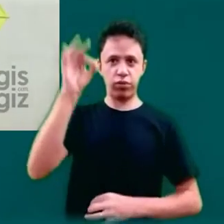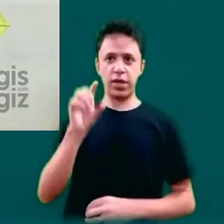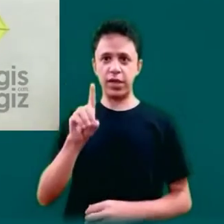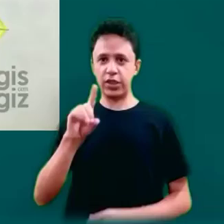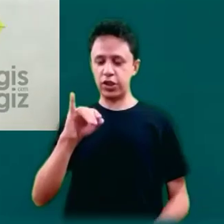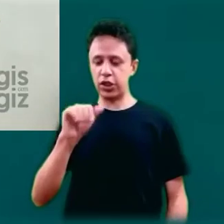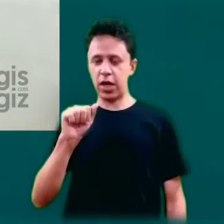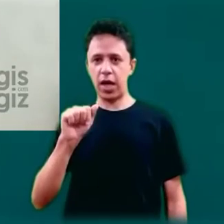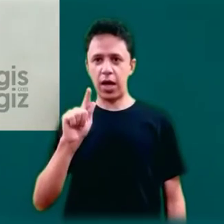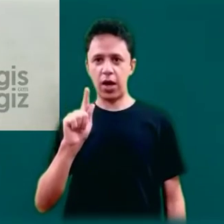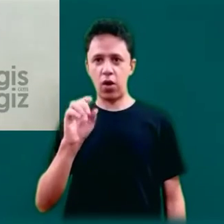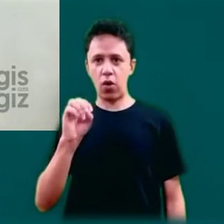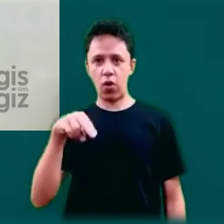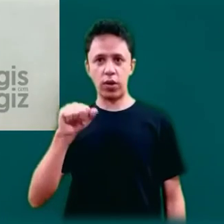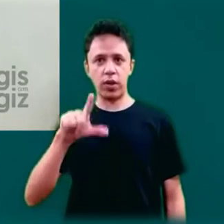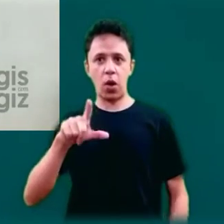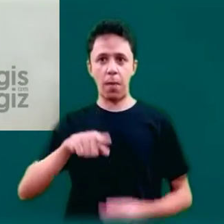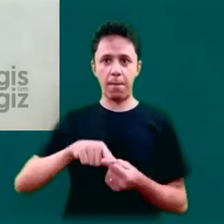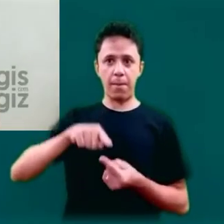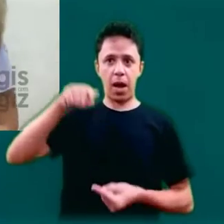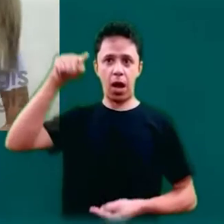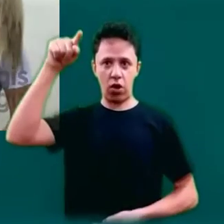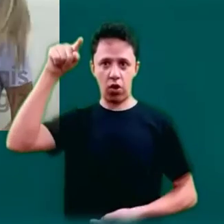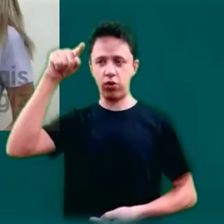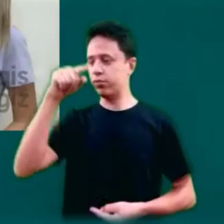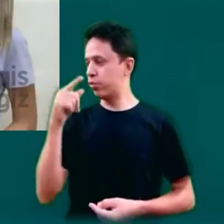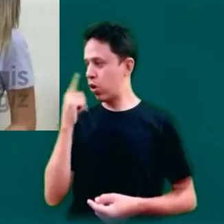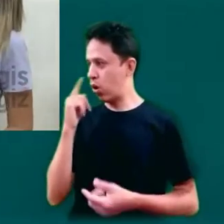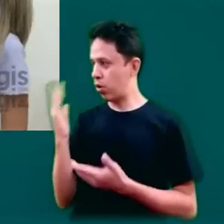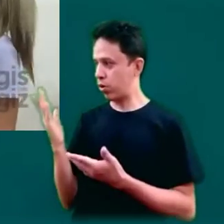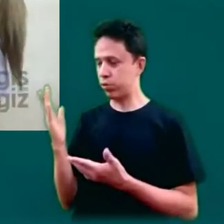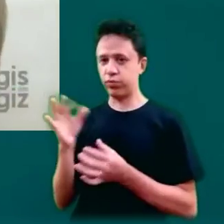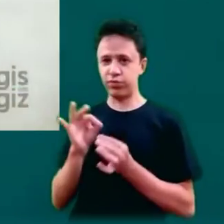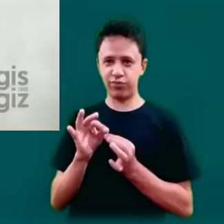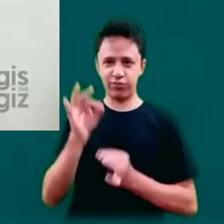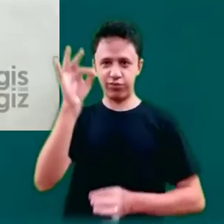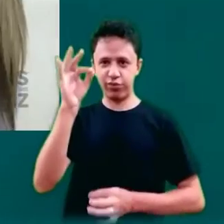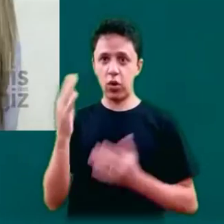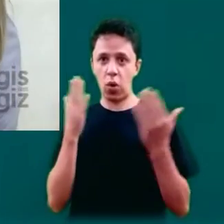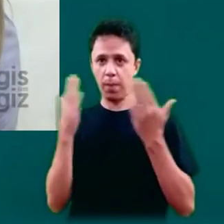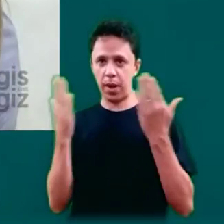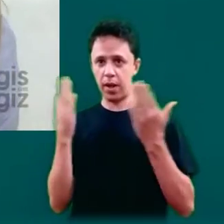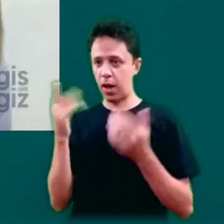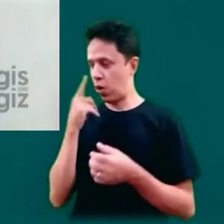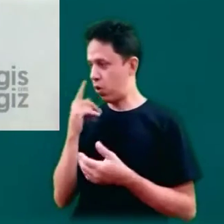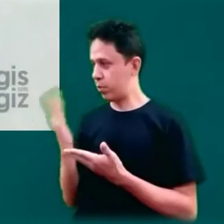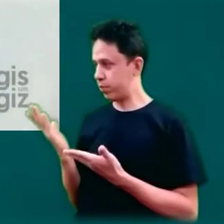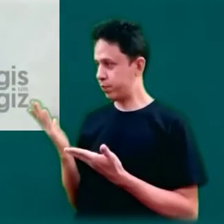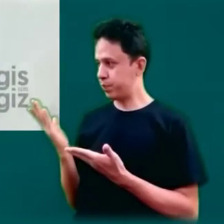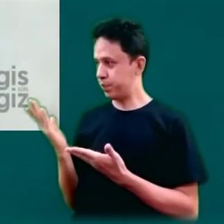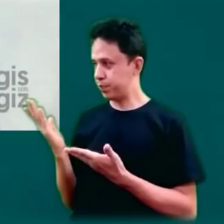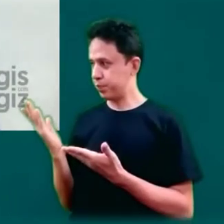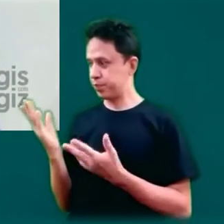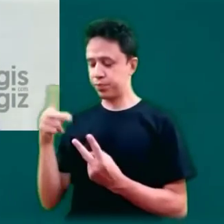de diagonal maior. Olha aqui nesse outro desenho que eu trouxe desse outro losango, ó. Se você comparar então, ó,